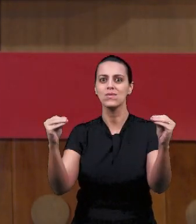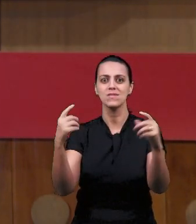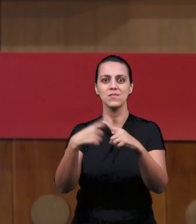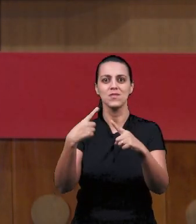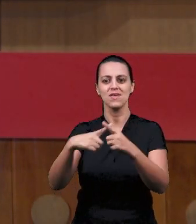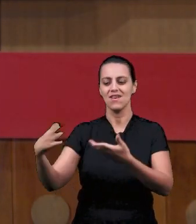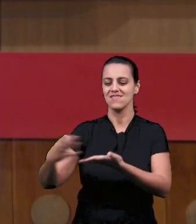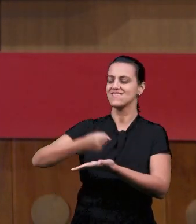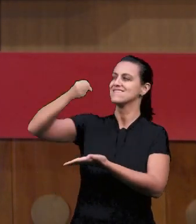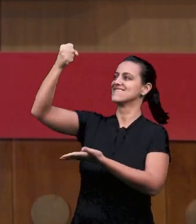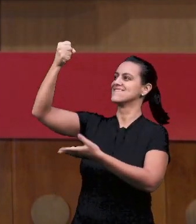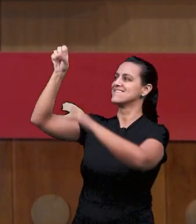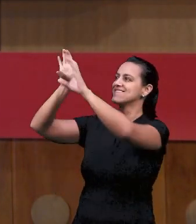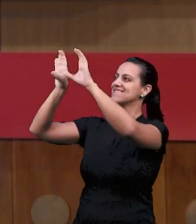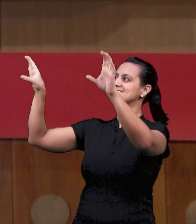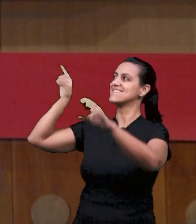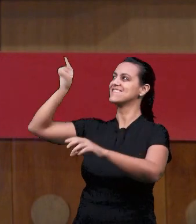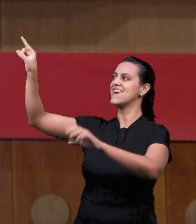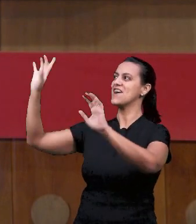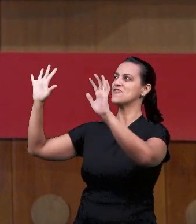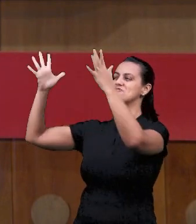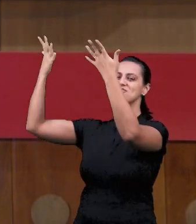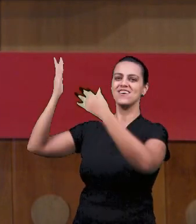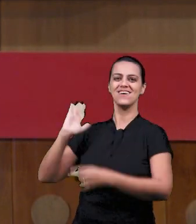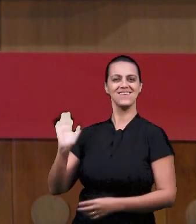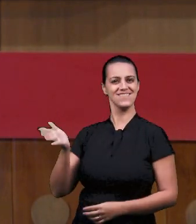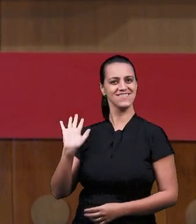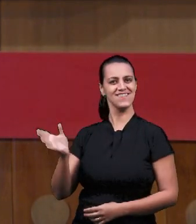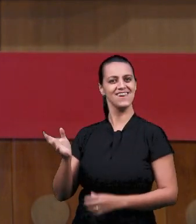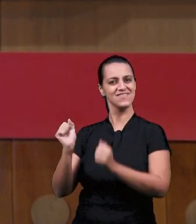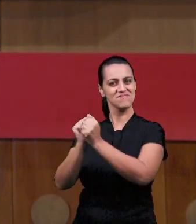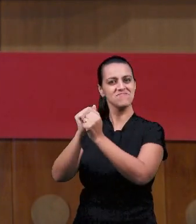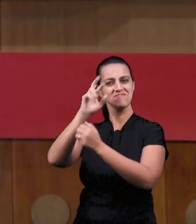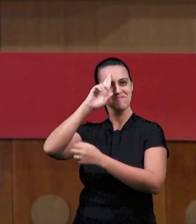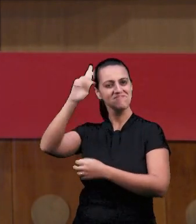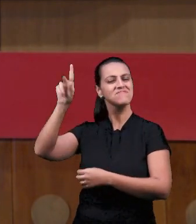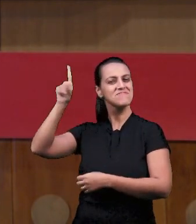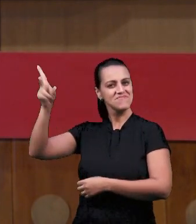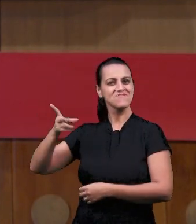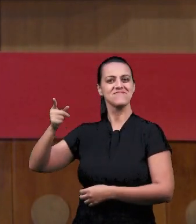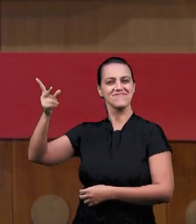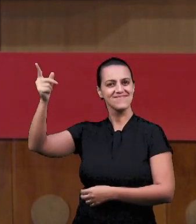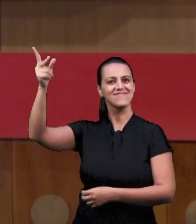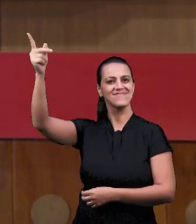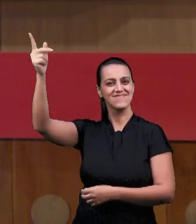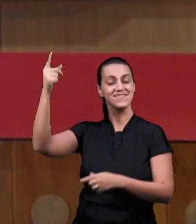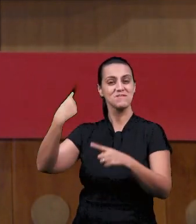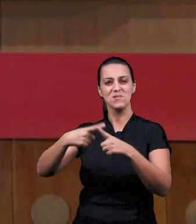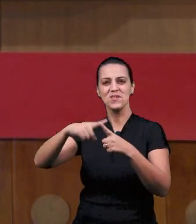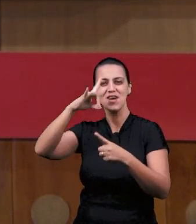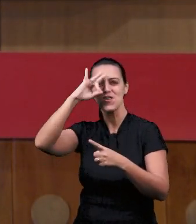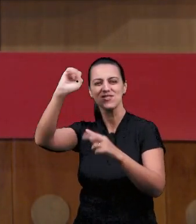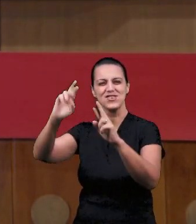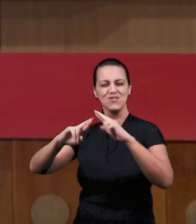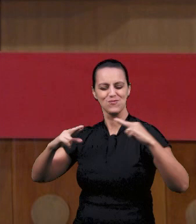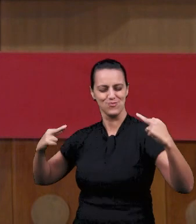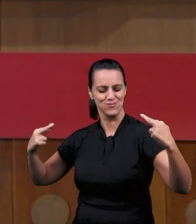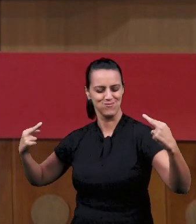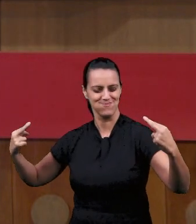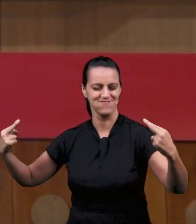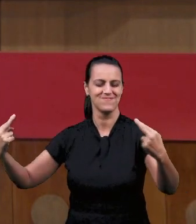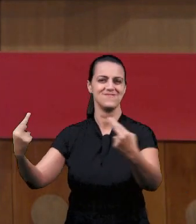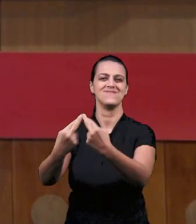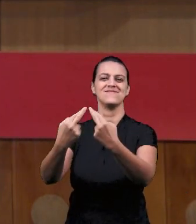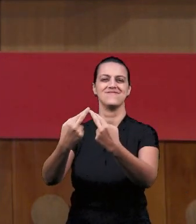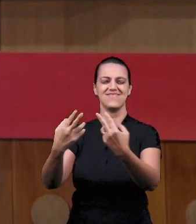do Cordeiro, já vamos estar com o Senhor na eternidade, porque o dia da grande reunião está chegando.